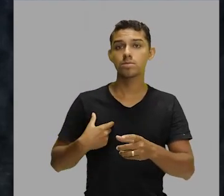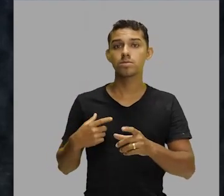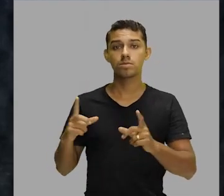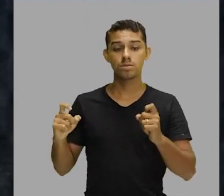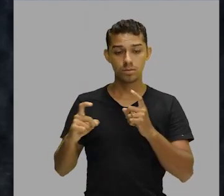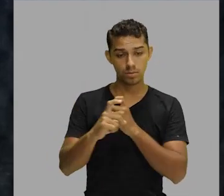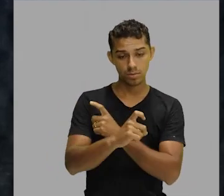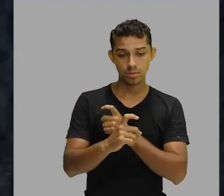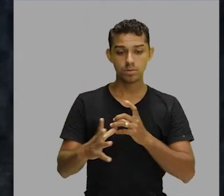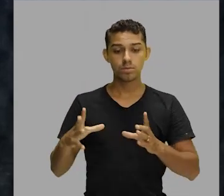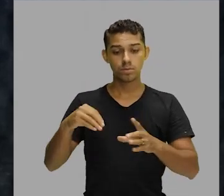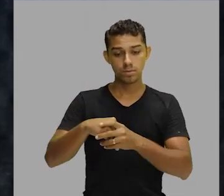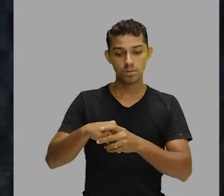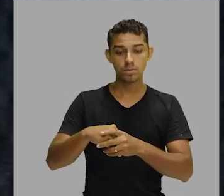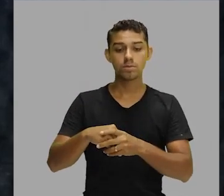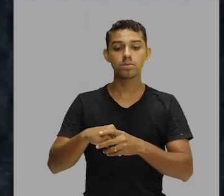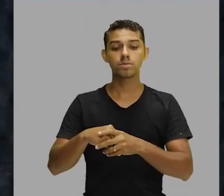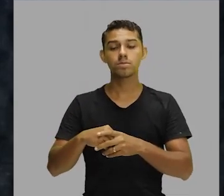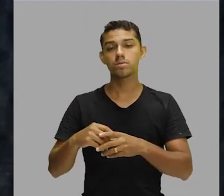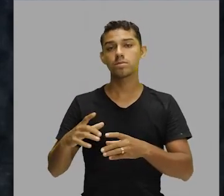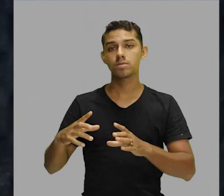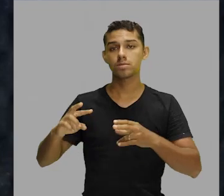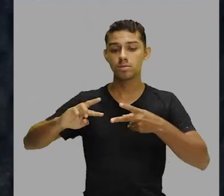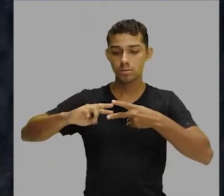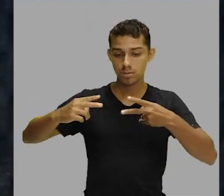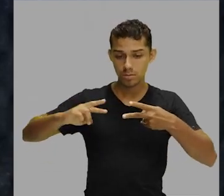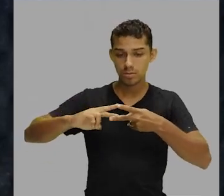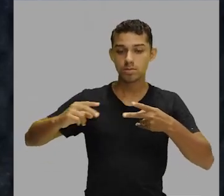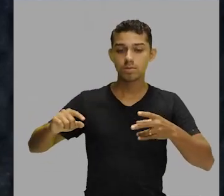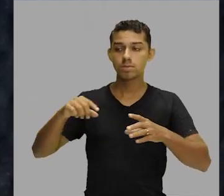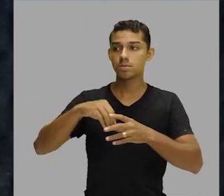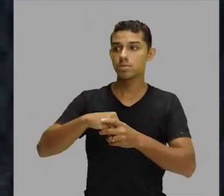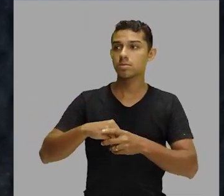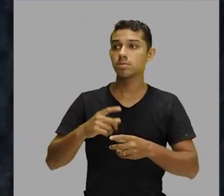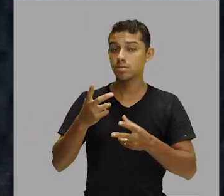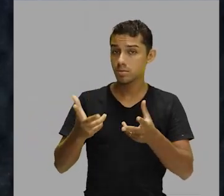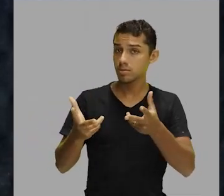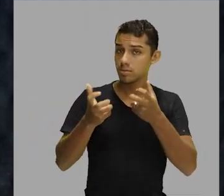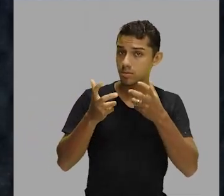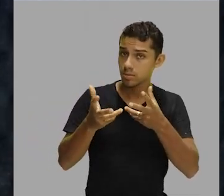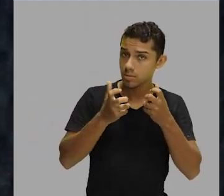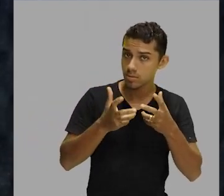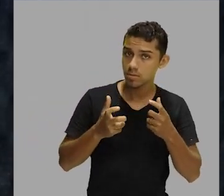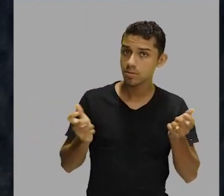o DNA dele no interior dela, certo? Agora perceba